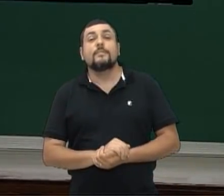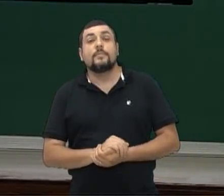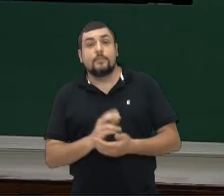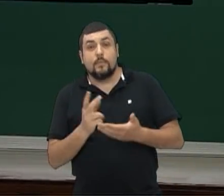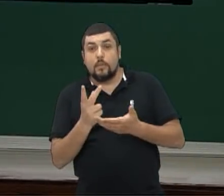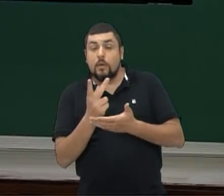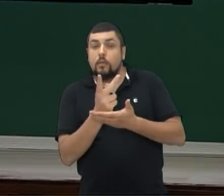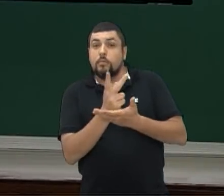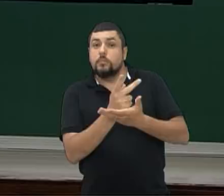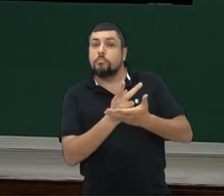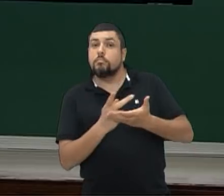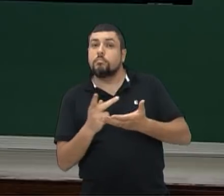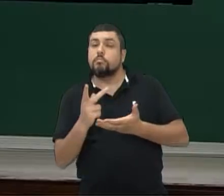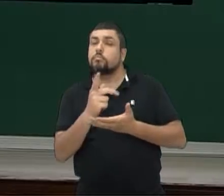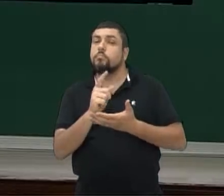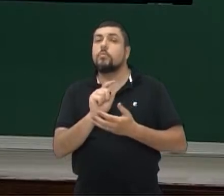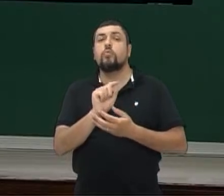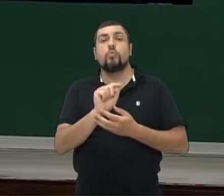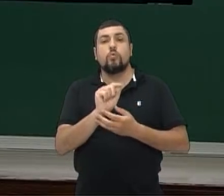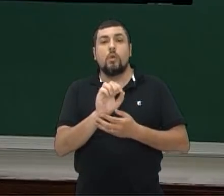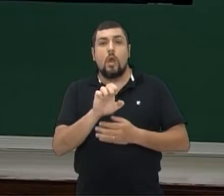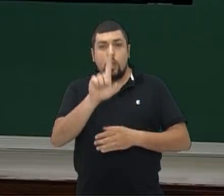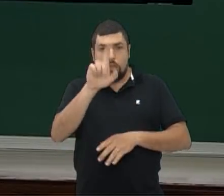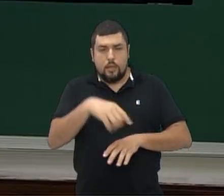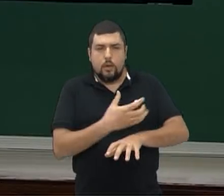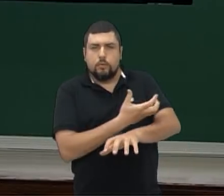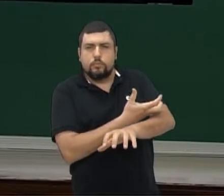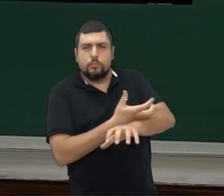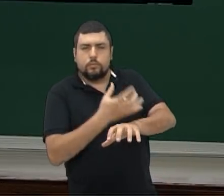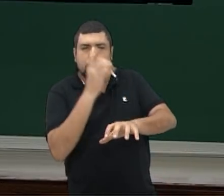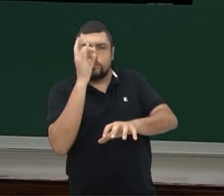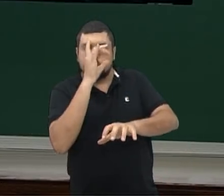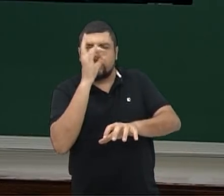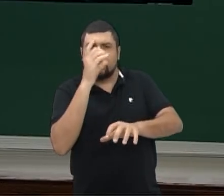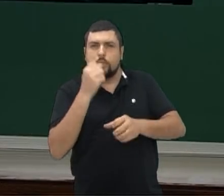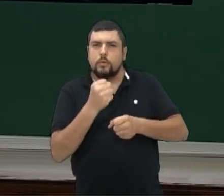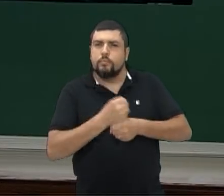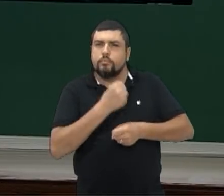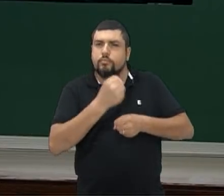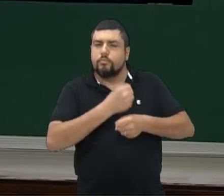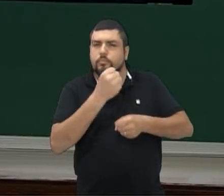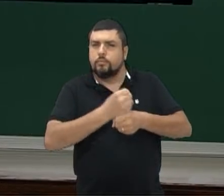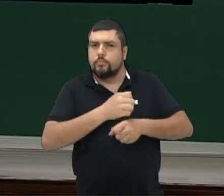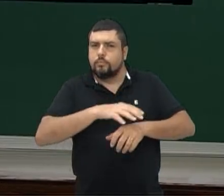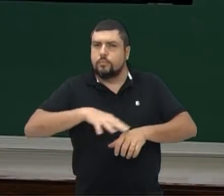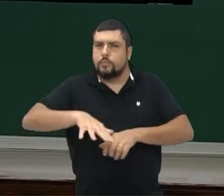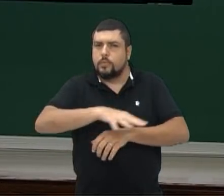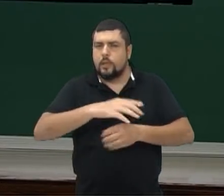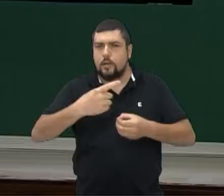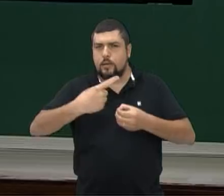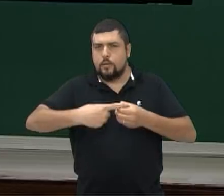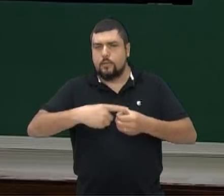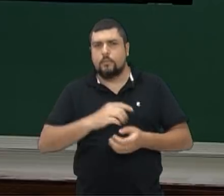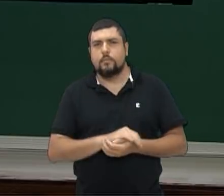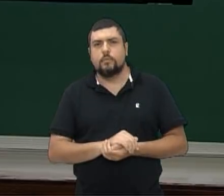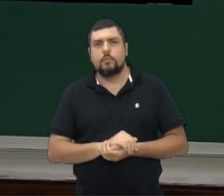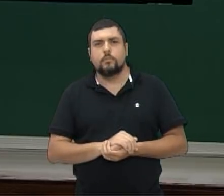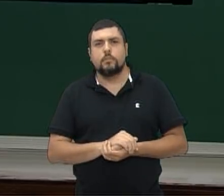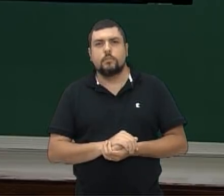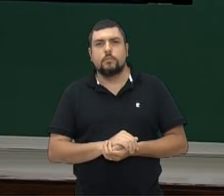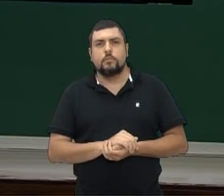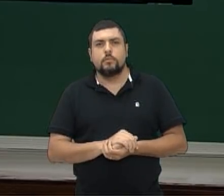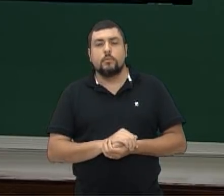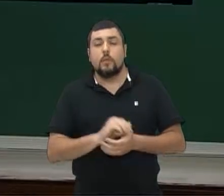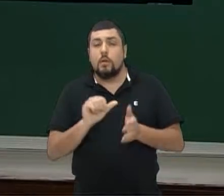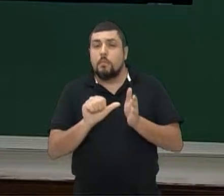seguir representa o formato de um jardim que será construído em uma praça da cidade. Inicialmente pensou no jardim pequeno, então esse